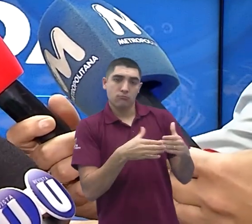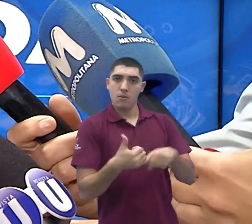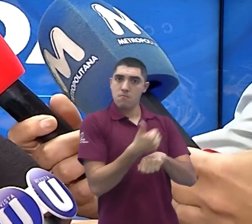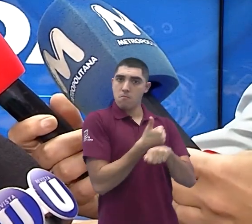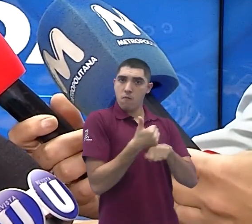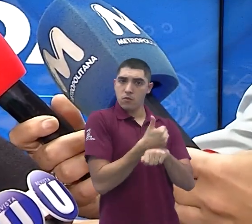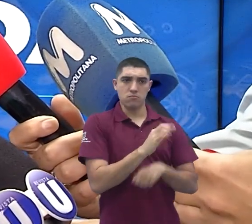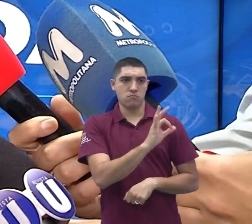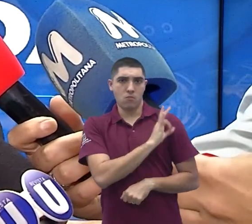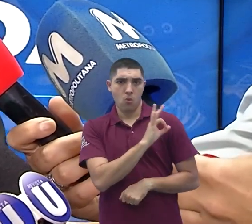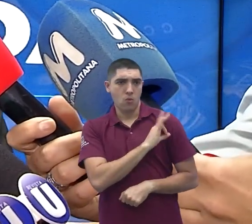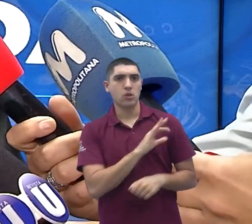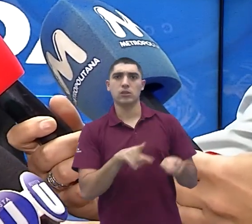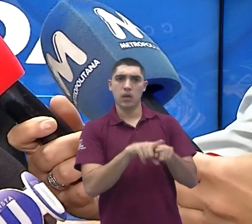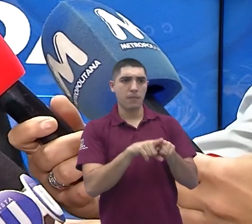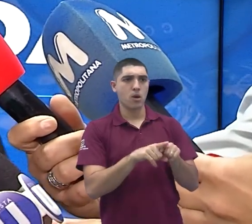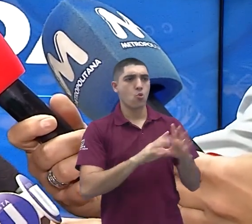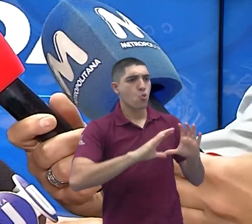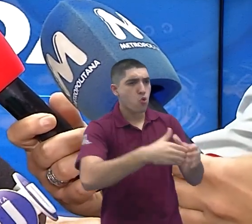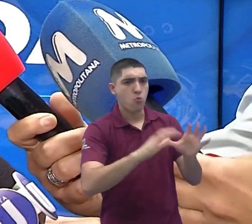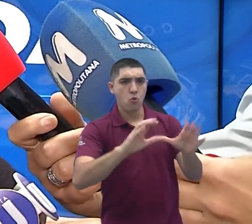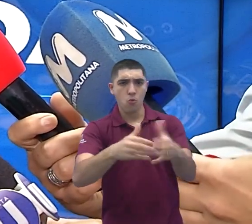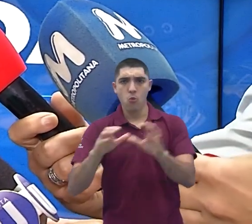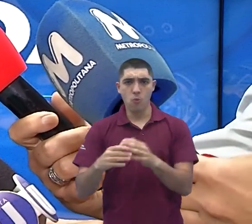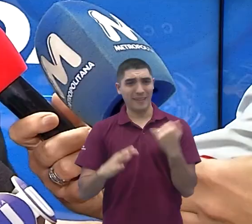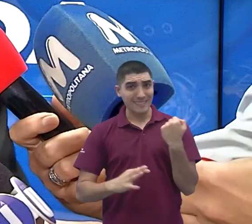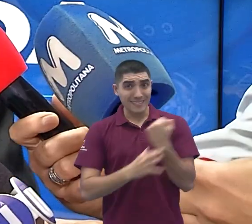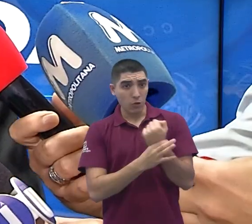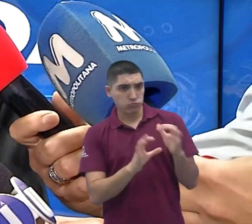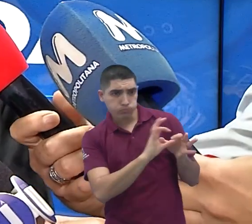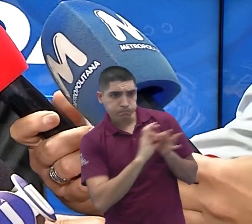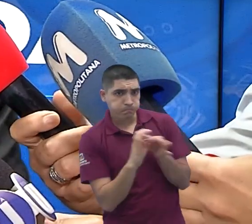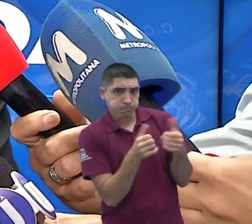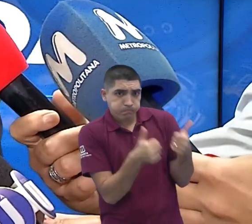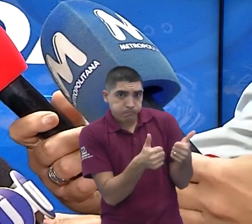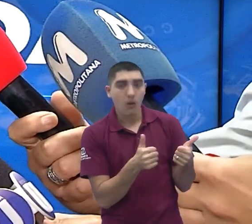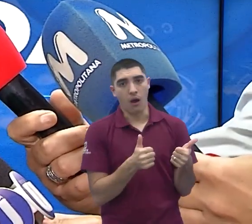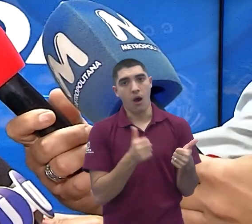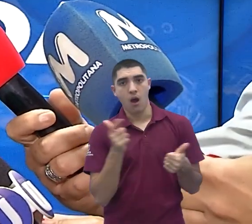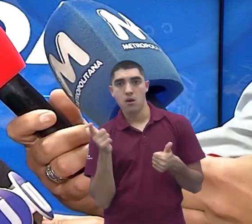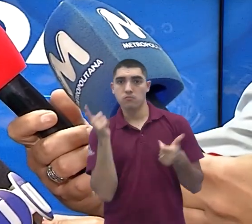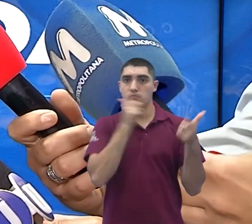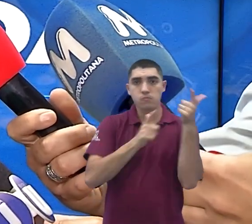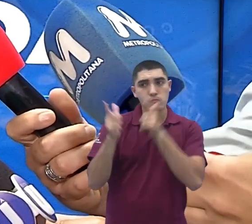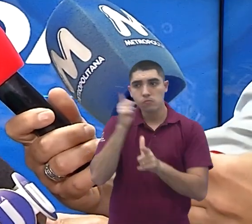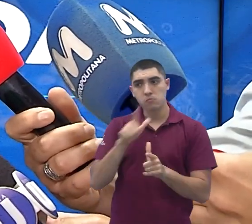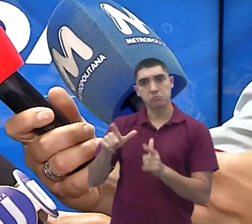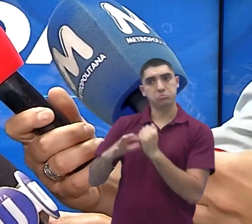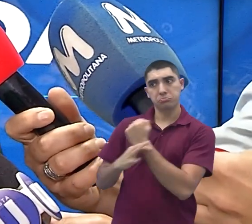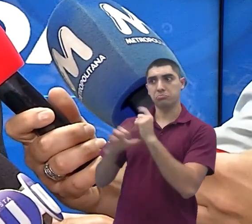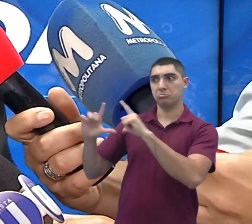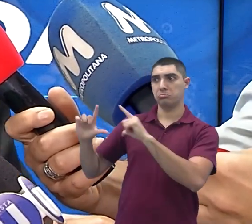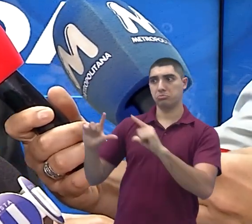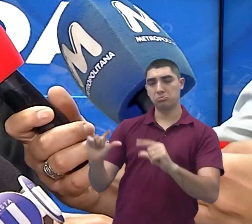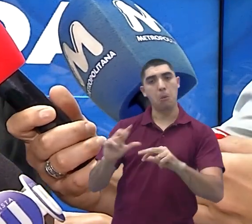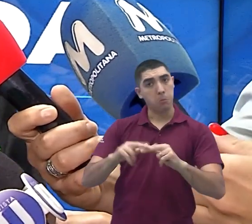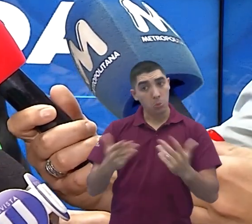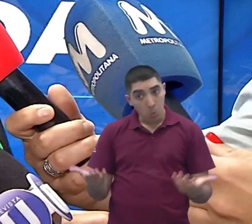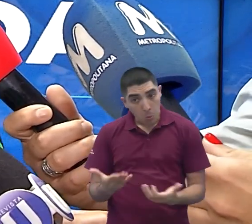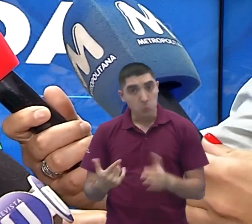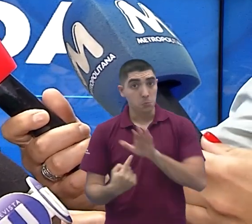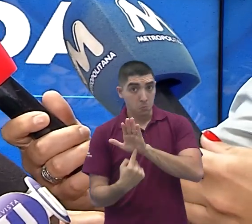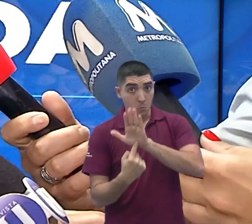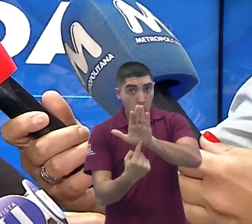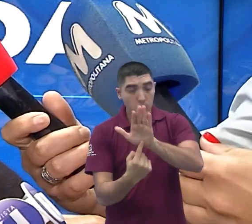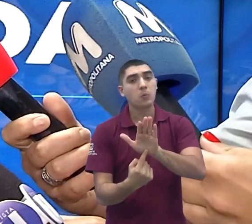tivermos equipes, a integração de todas as forças de segurança, não conseguiríamos atingir os números que nós estamos